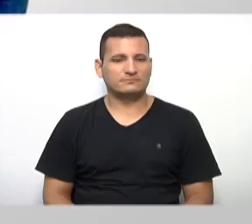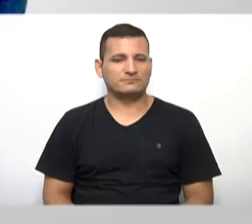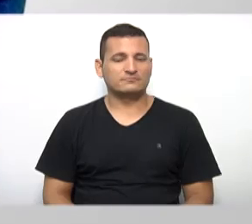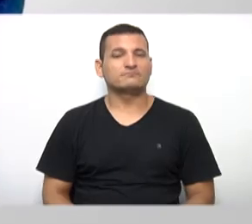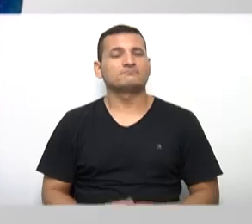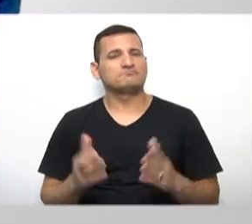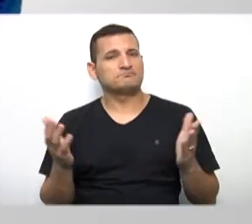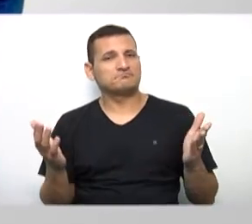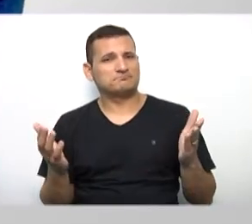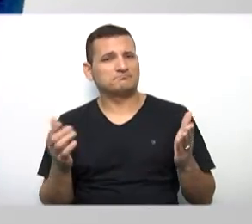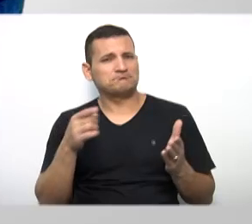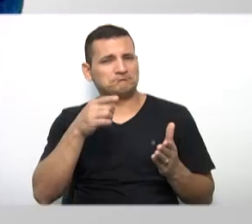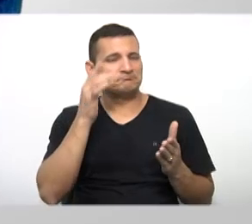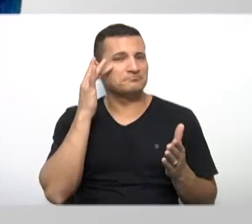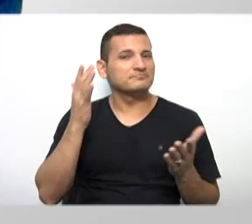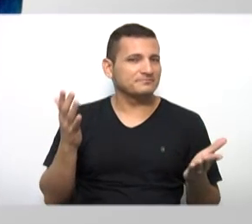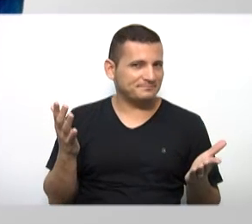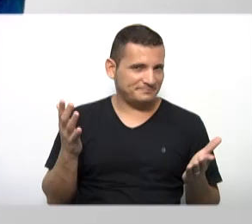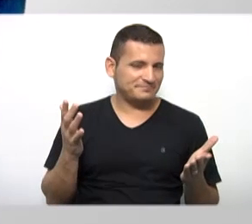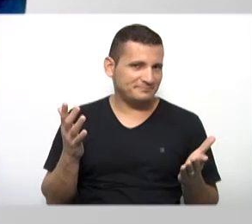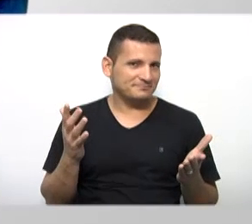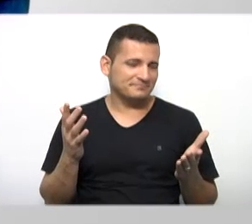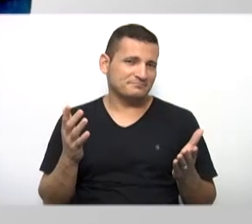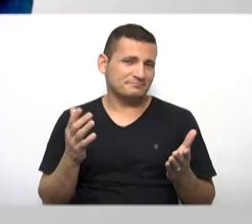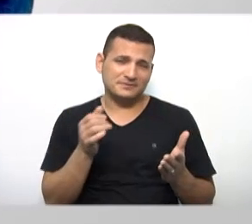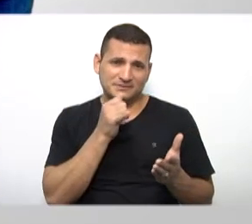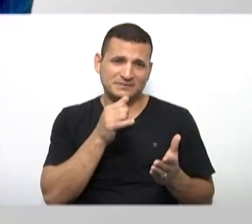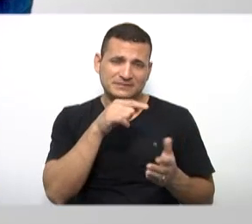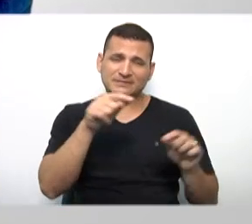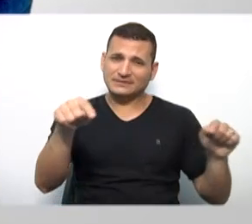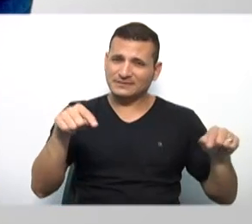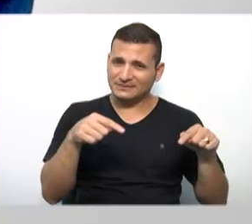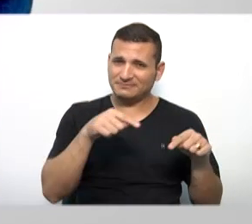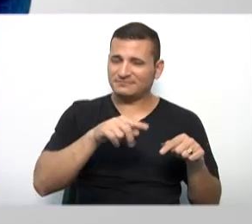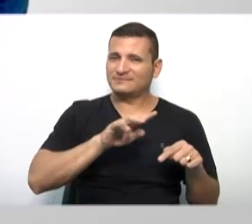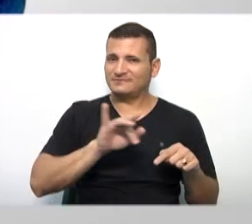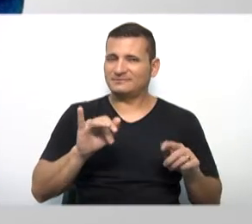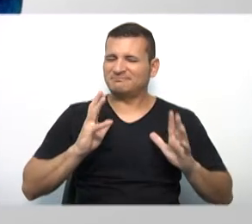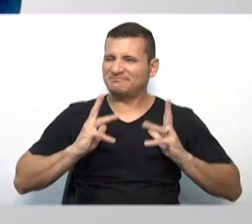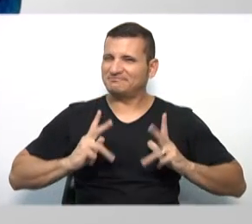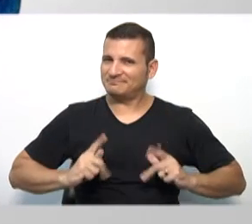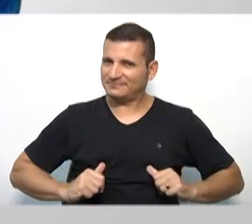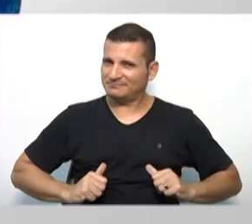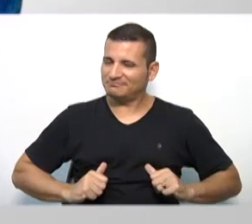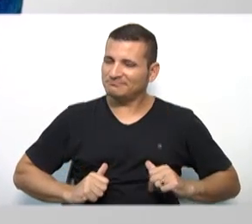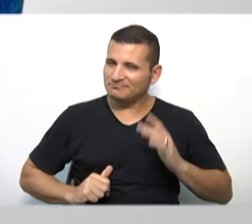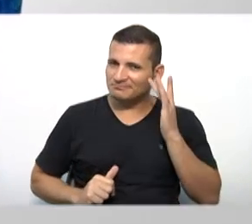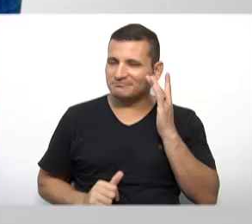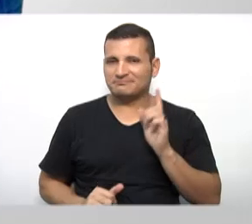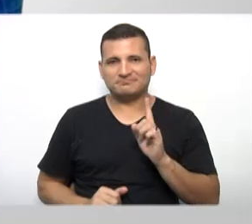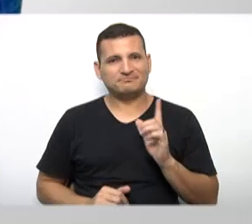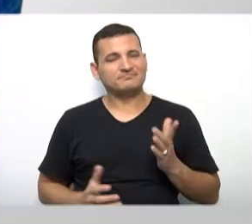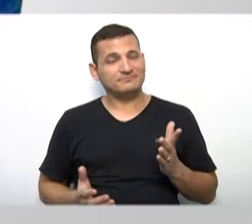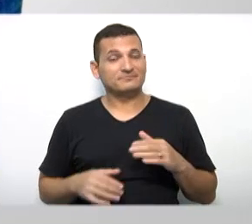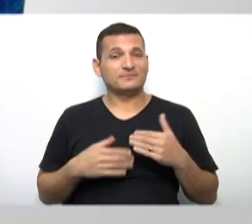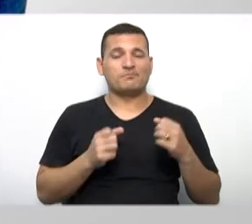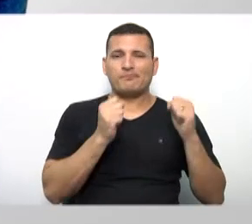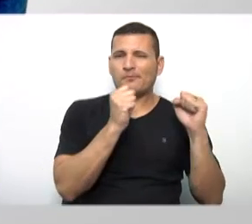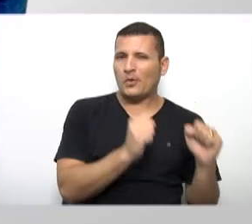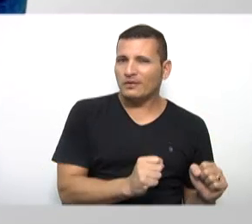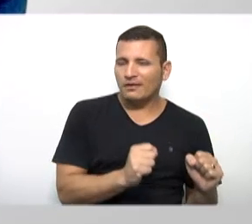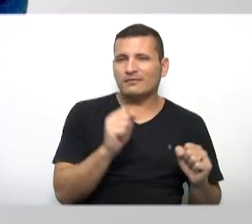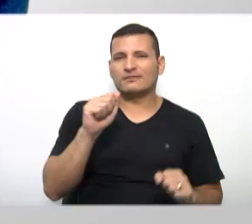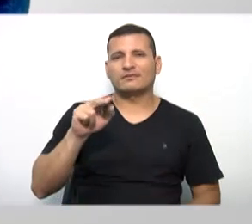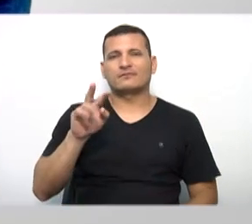E aí, o que você acha? Será que essa sala vai ficar bem limpinha? Acho que não, né? O poder e a